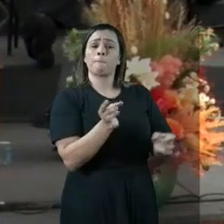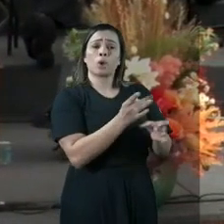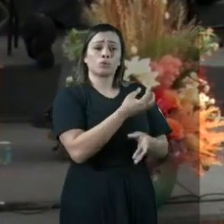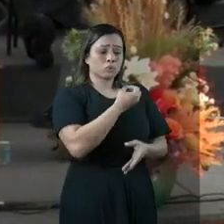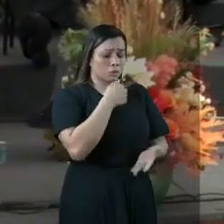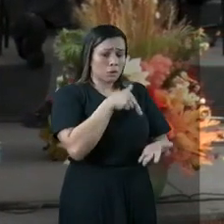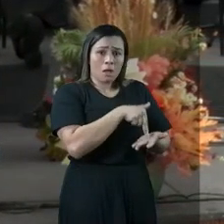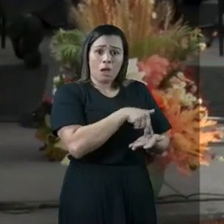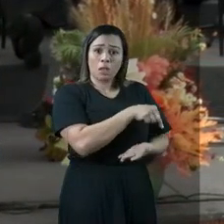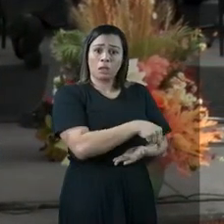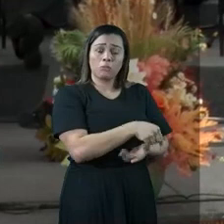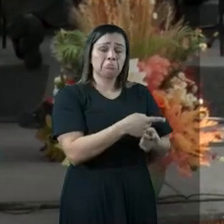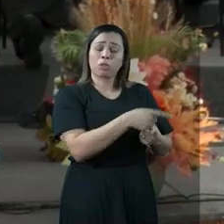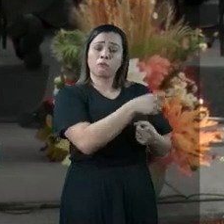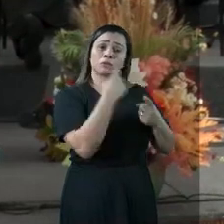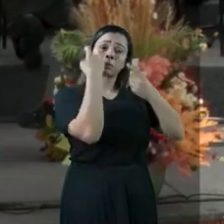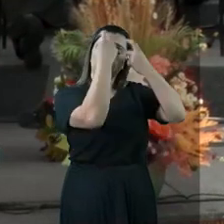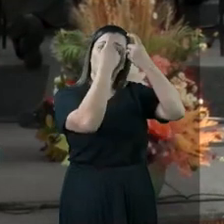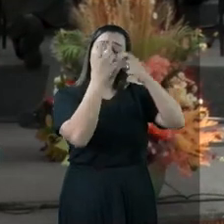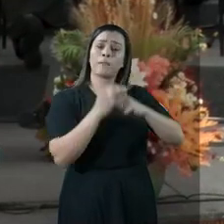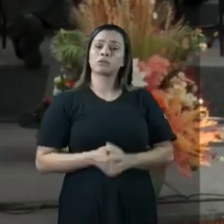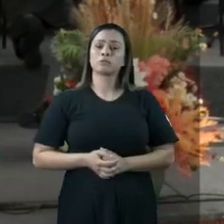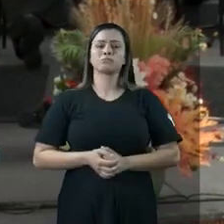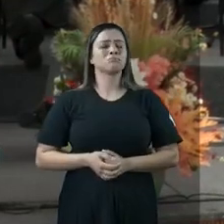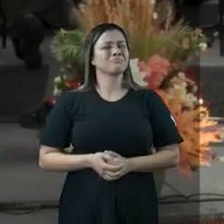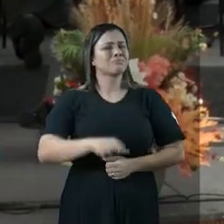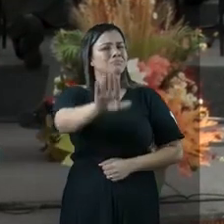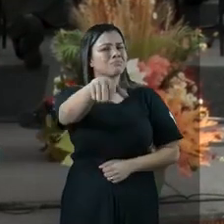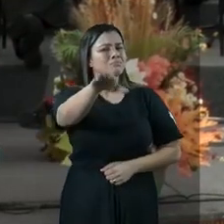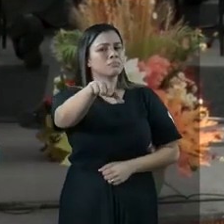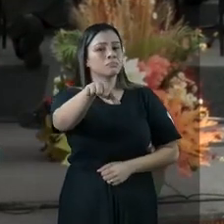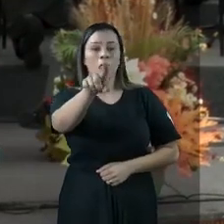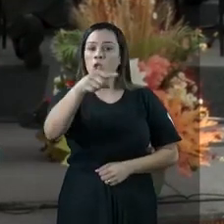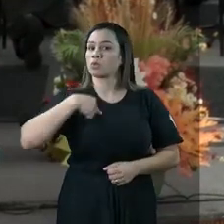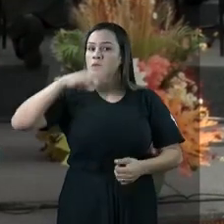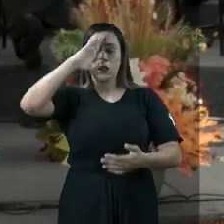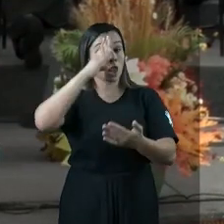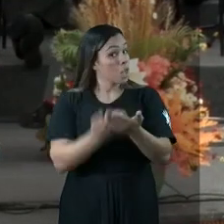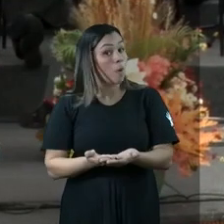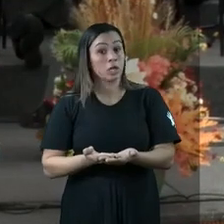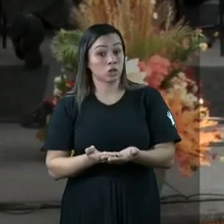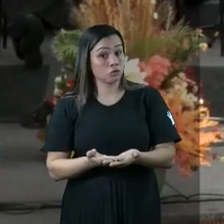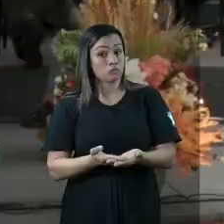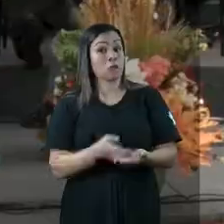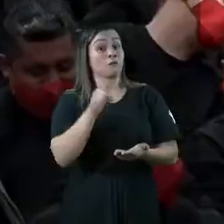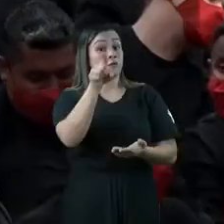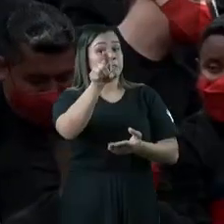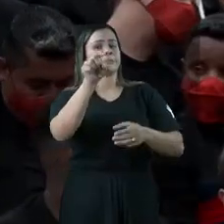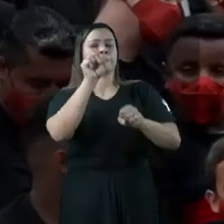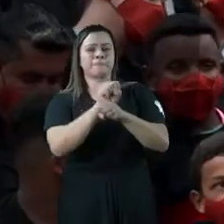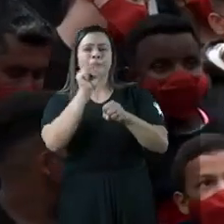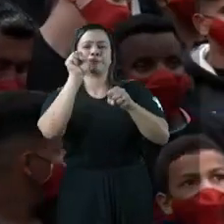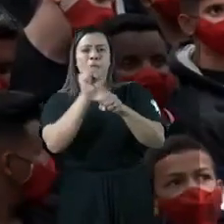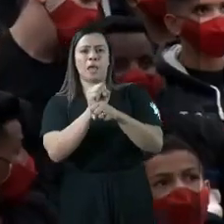Dá uma olhada para esse jovem do seu lado e pergunte para ele: eu não acredito que você vai esperar a tempestade para reconhecer que